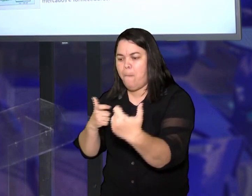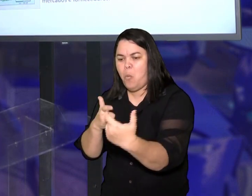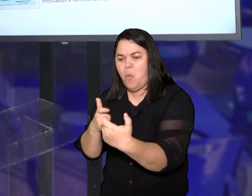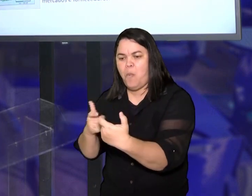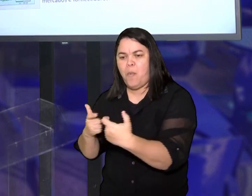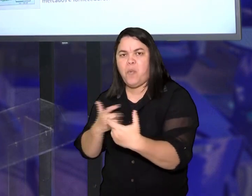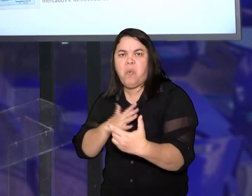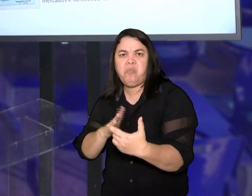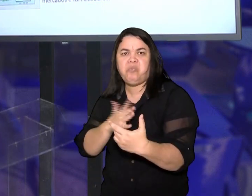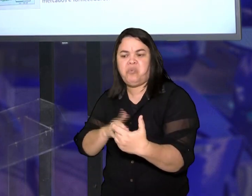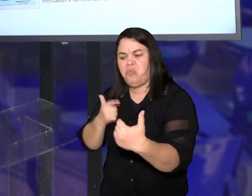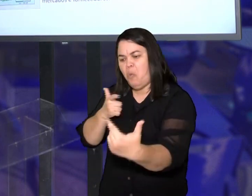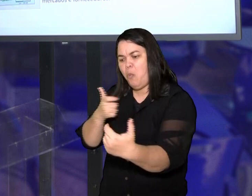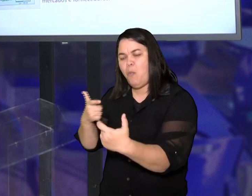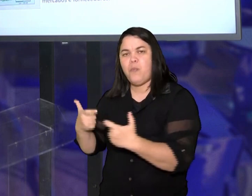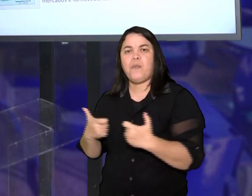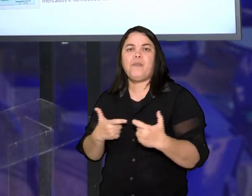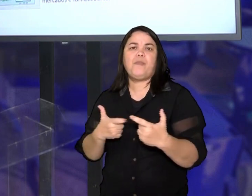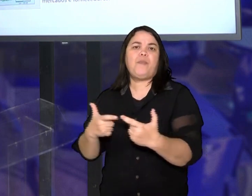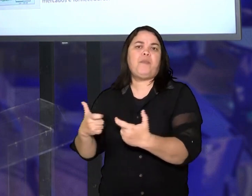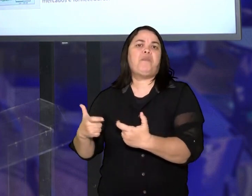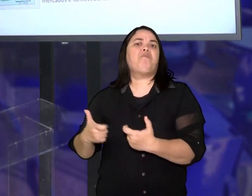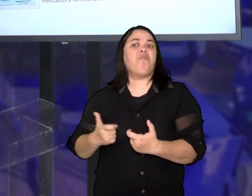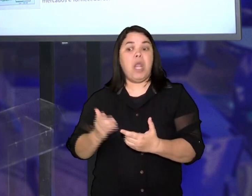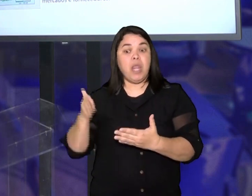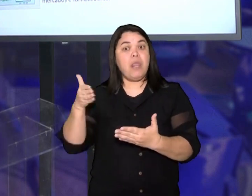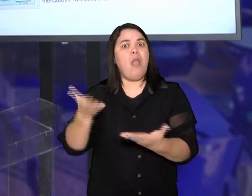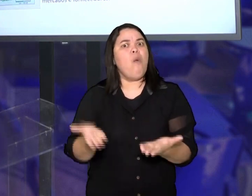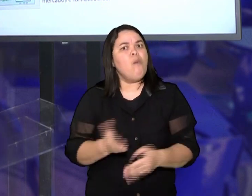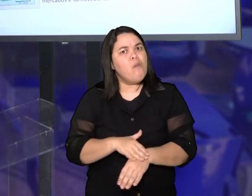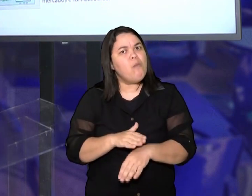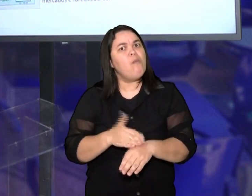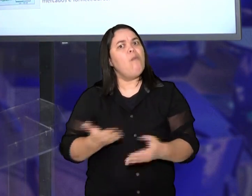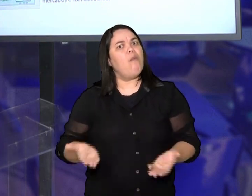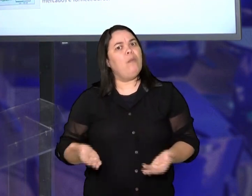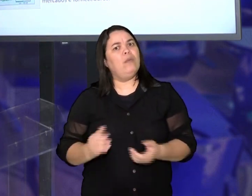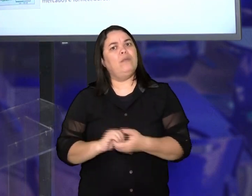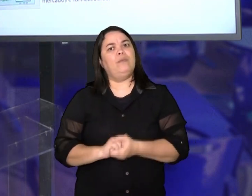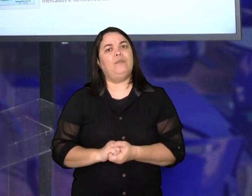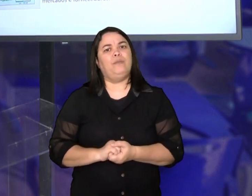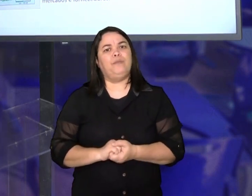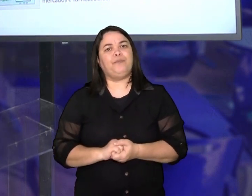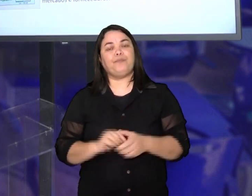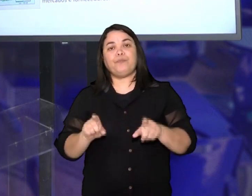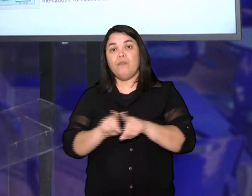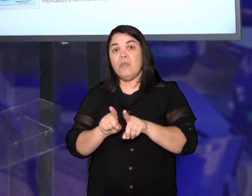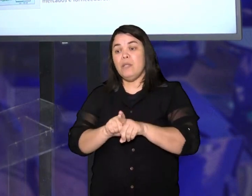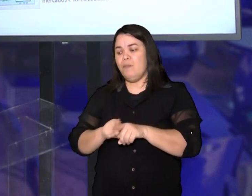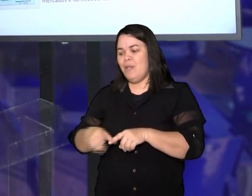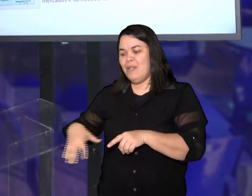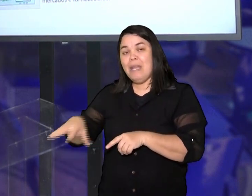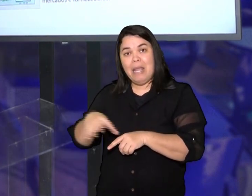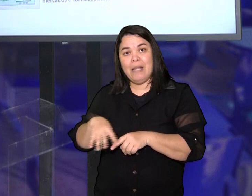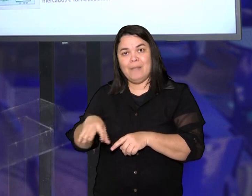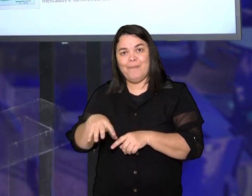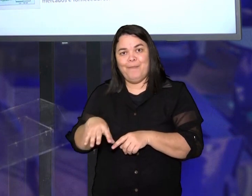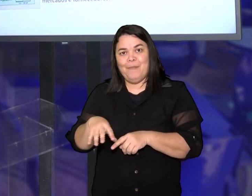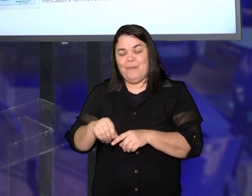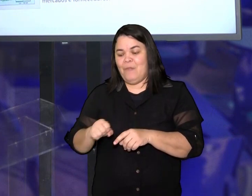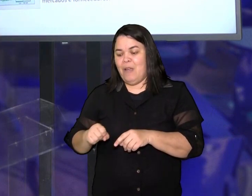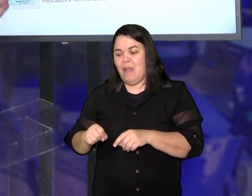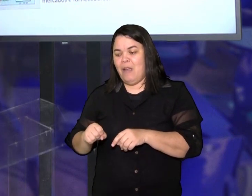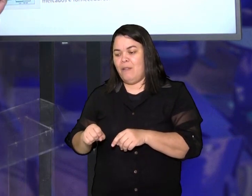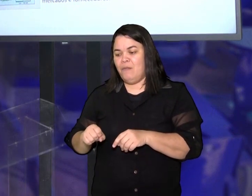conflitos que perduram até os dias de hoje. O outro problema, quando você explora, por exemplo, a